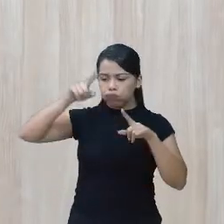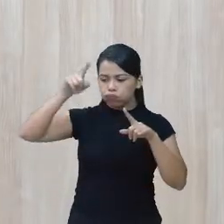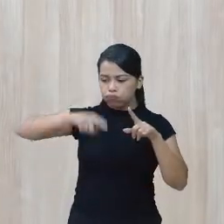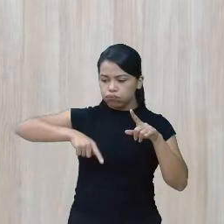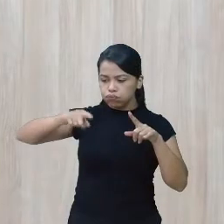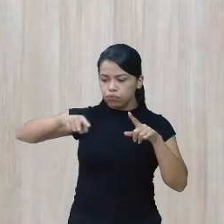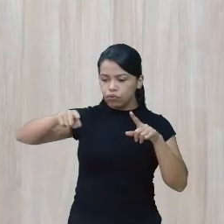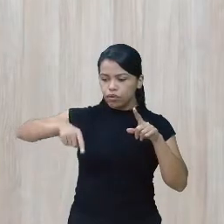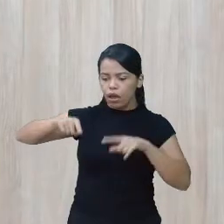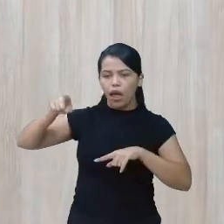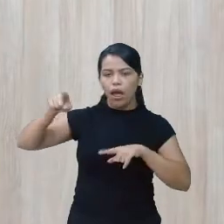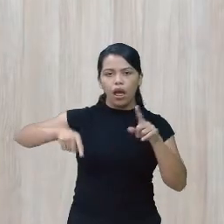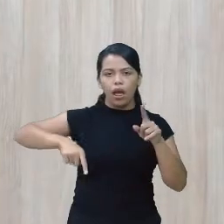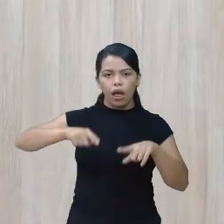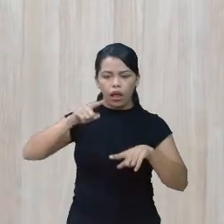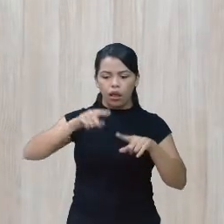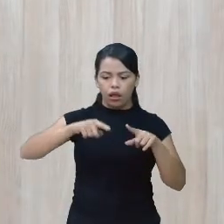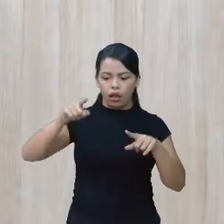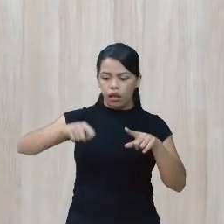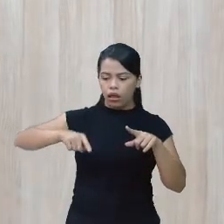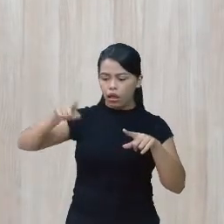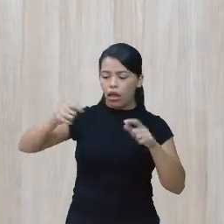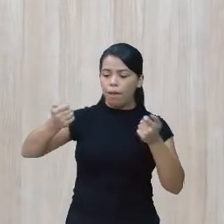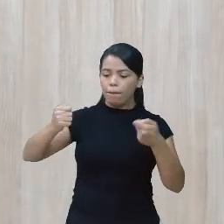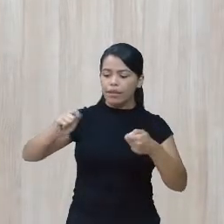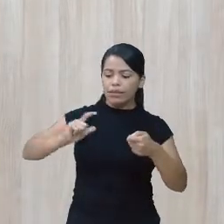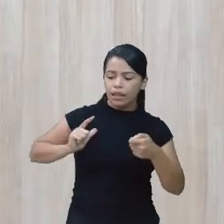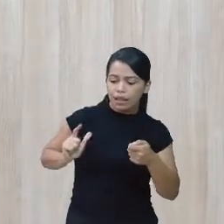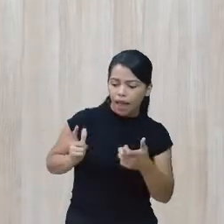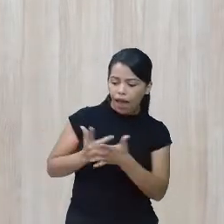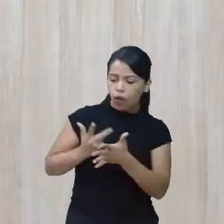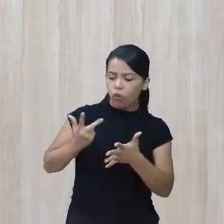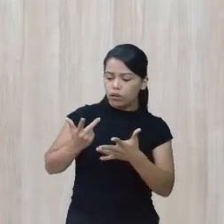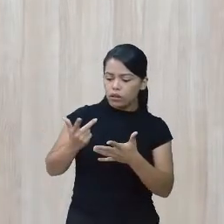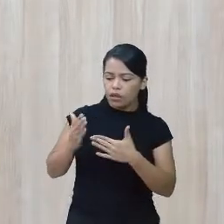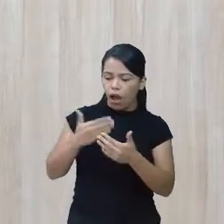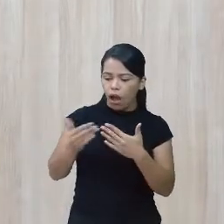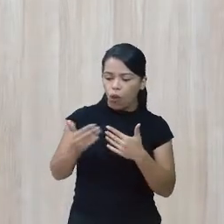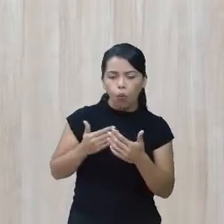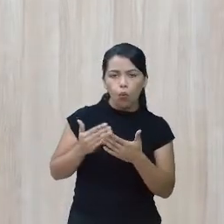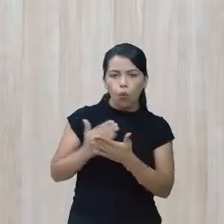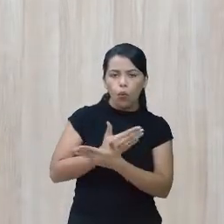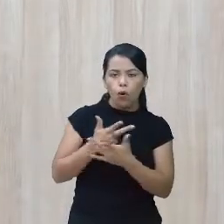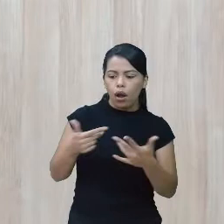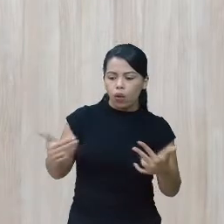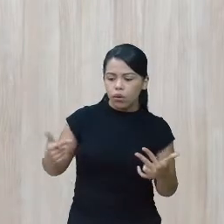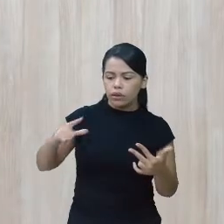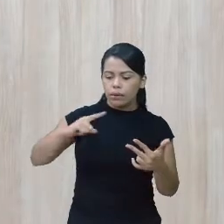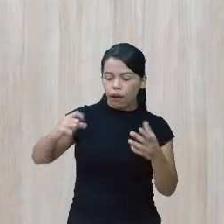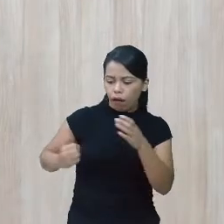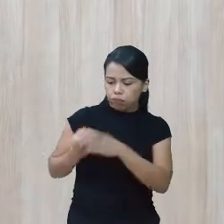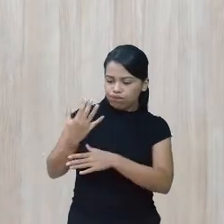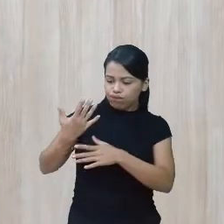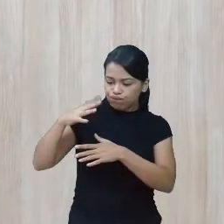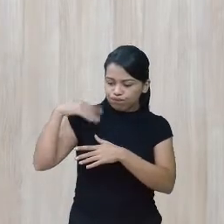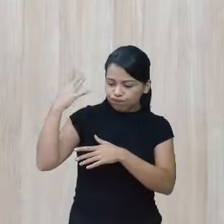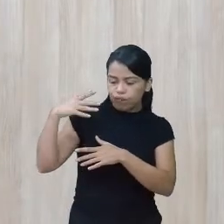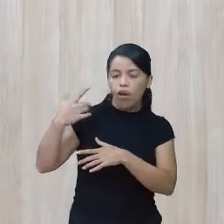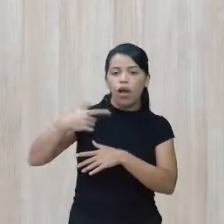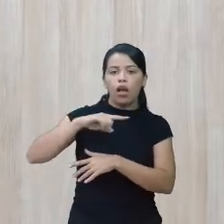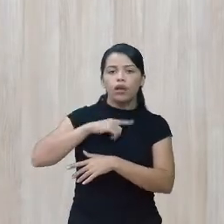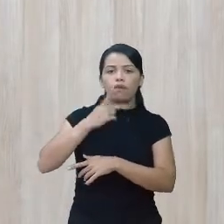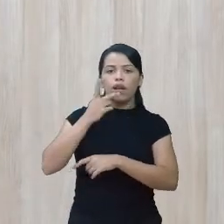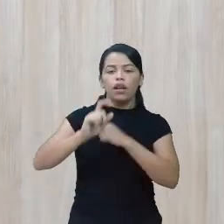por meio mecânico, precisa que algo aconteça para ter um som. Então, isso a gente chama de